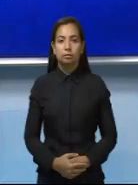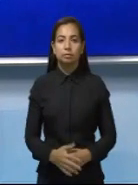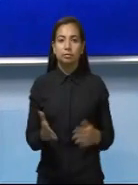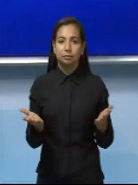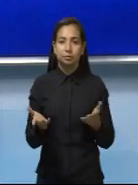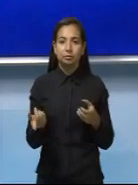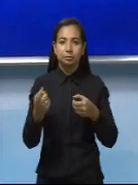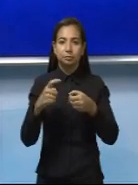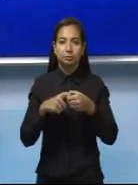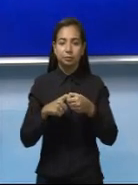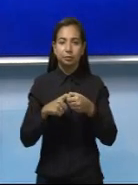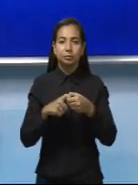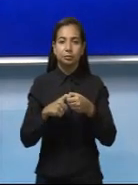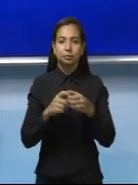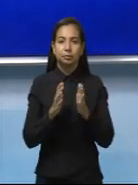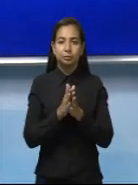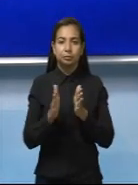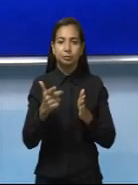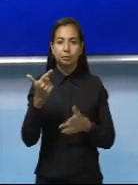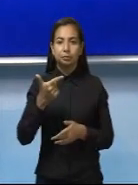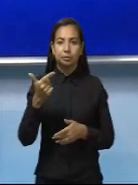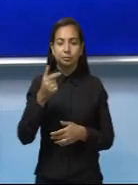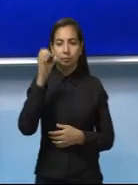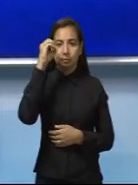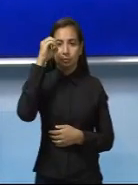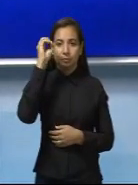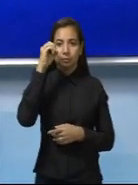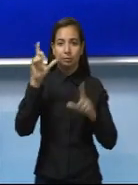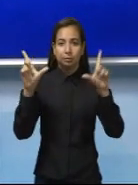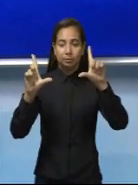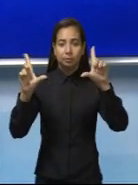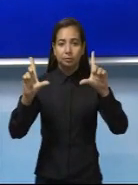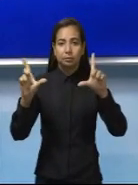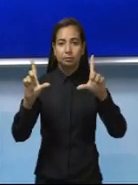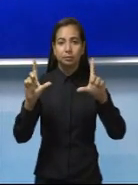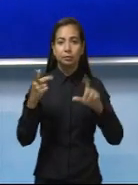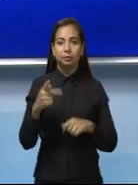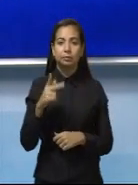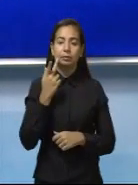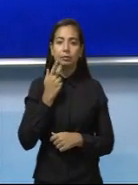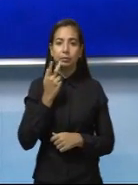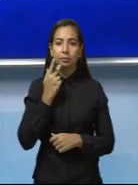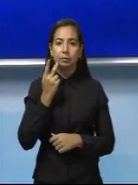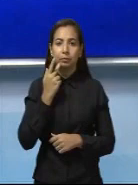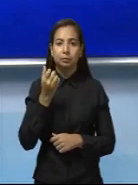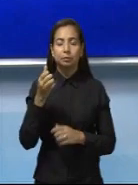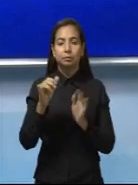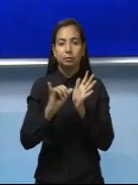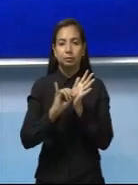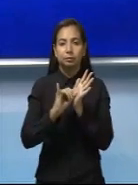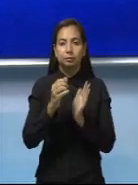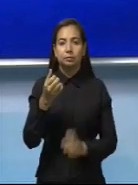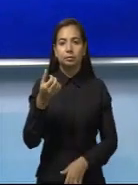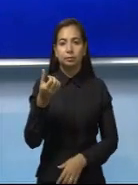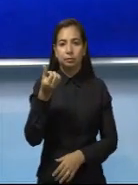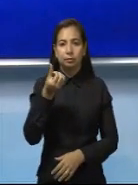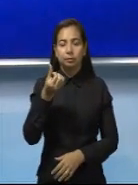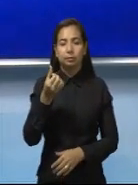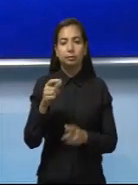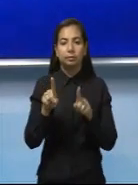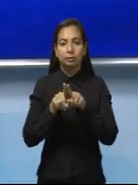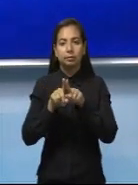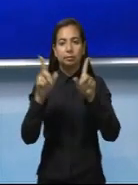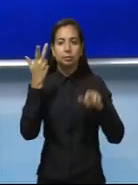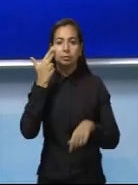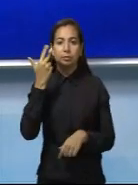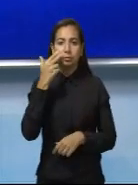Estamos de volta com o segundo bloco do programa Observatório pela TV Fortaleza, canal 6 da Multiplay e 61.4 digital. Para você assinante que